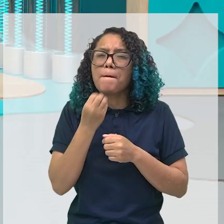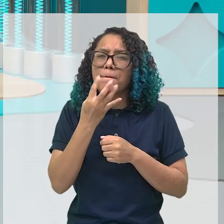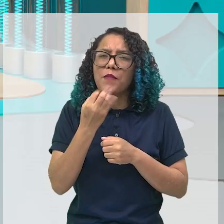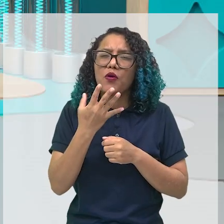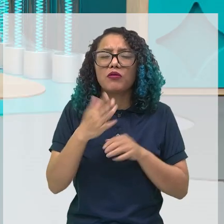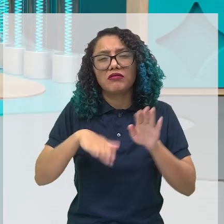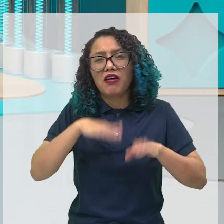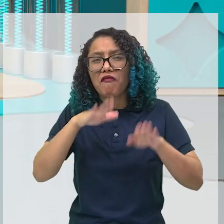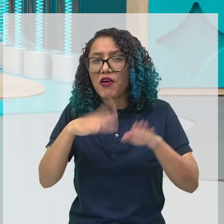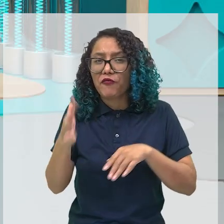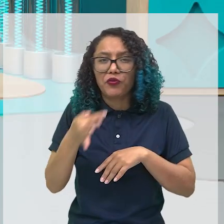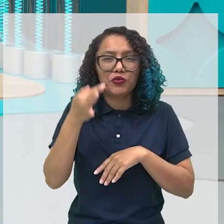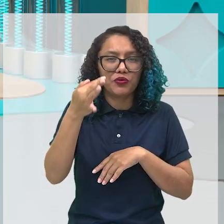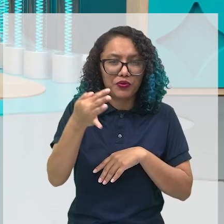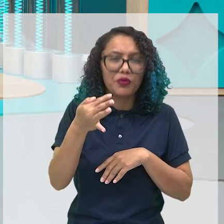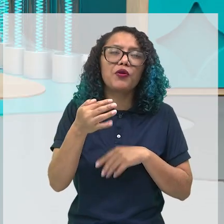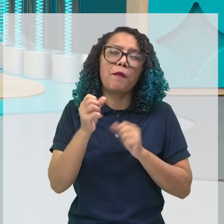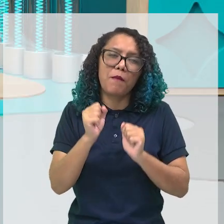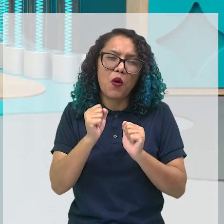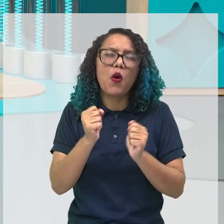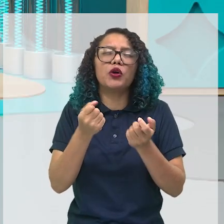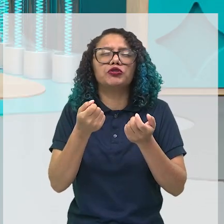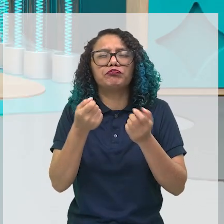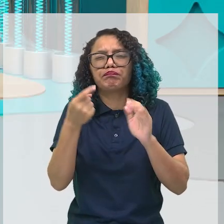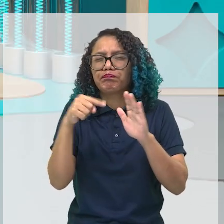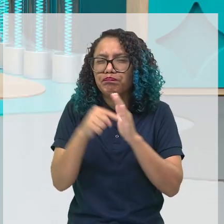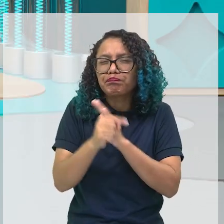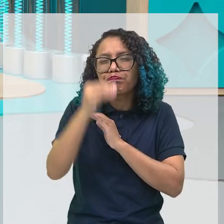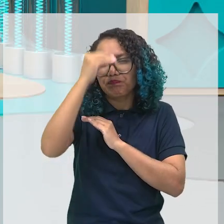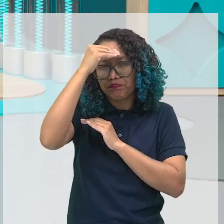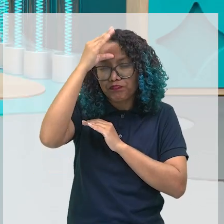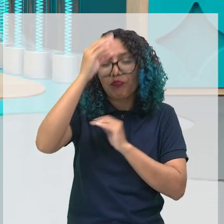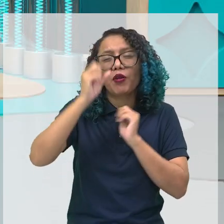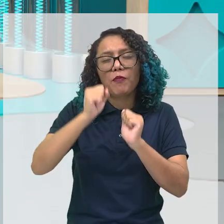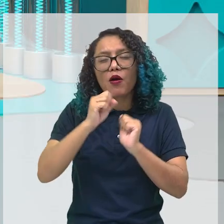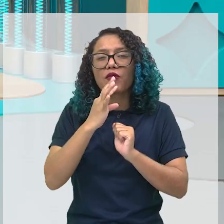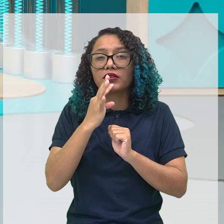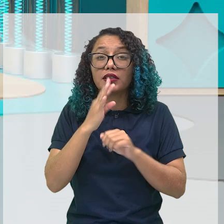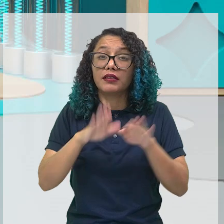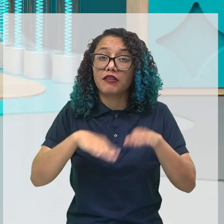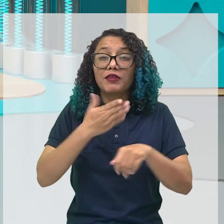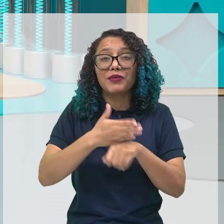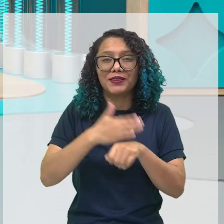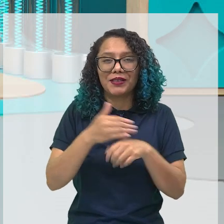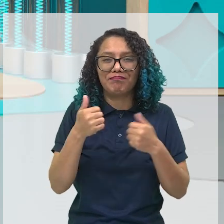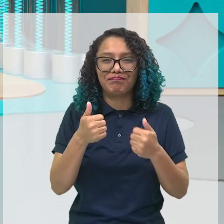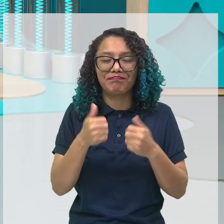em algum momento, aprofundar um pouco mais aí a pesquisa, conhecer e, quem sabe,